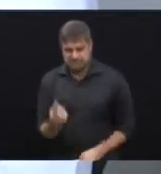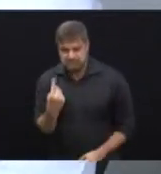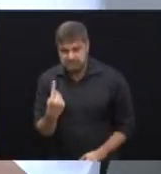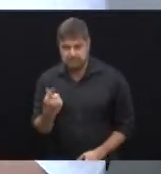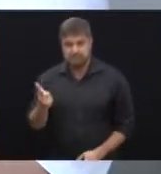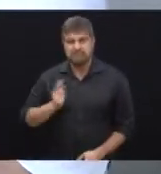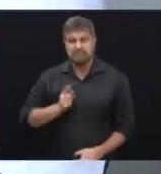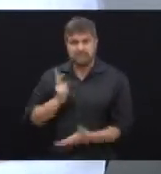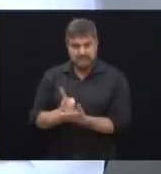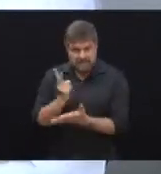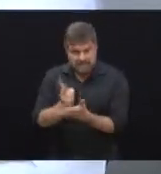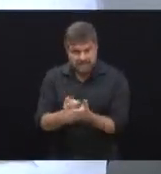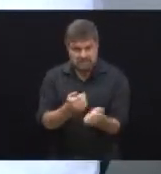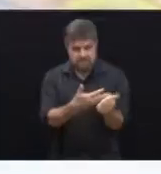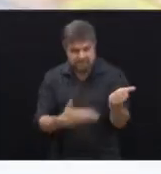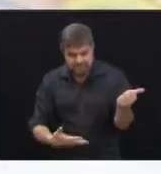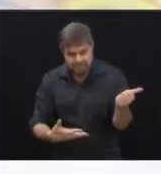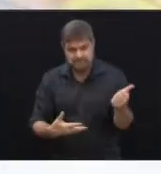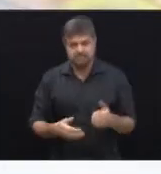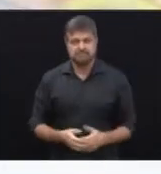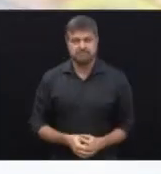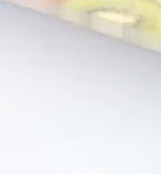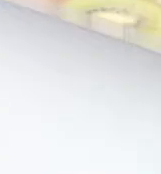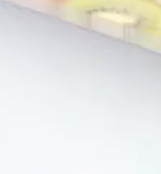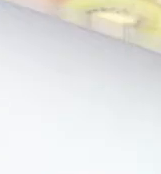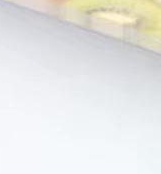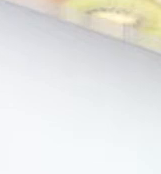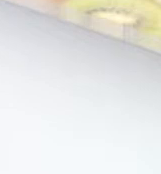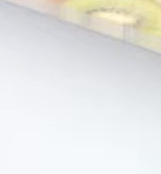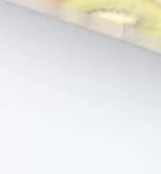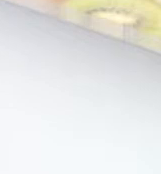mas hemodiálise é diálise.